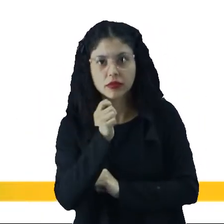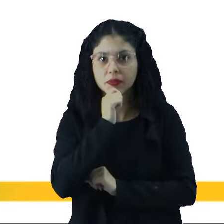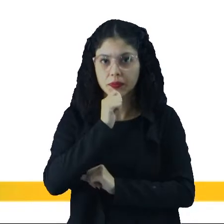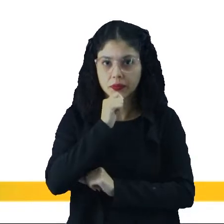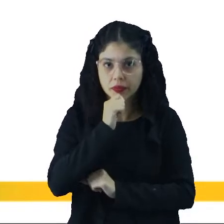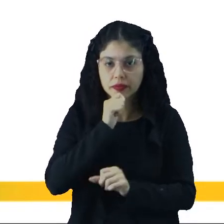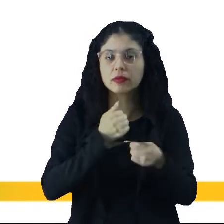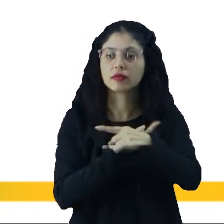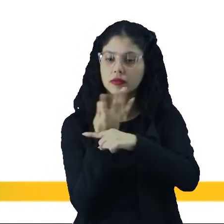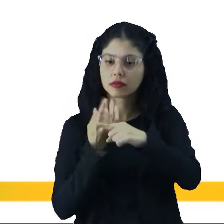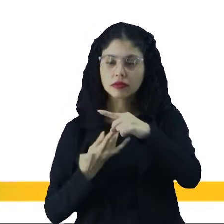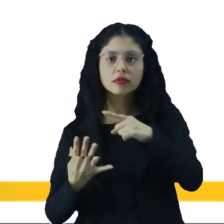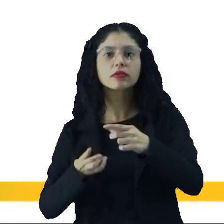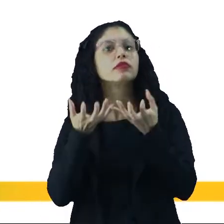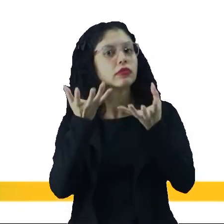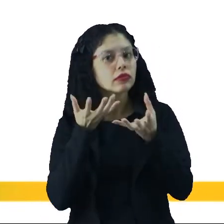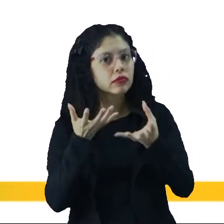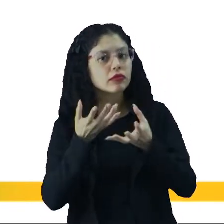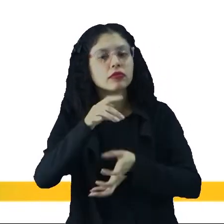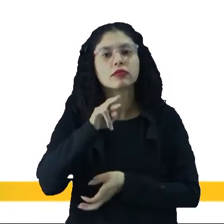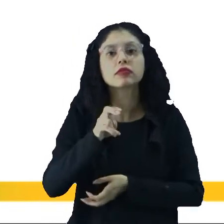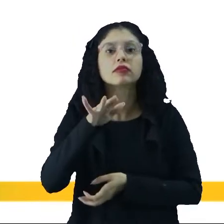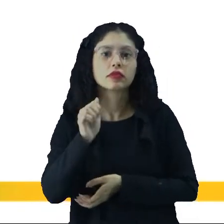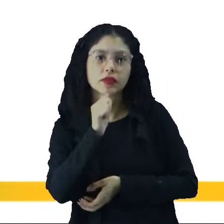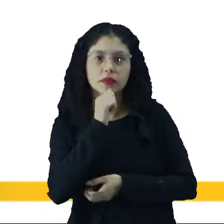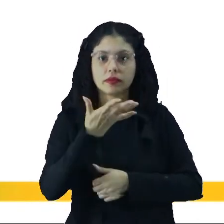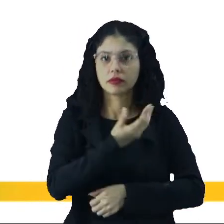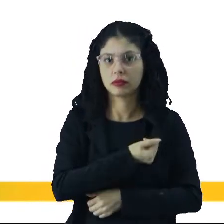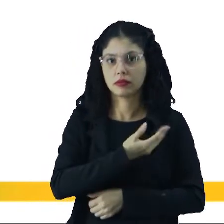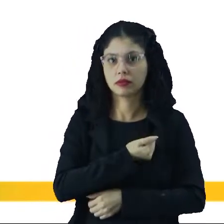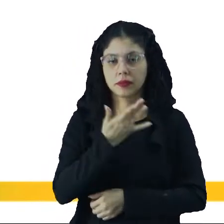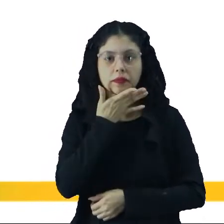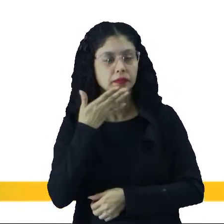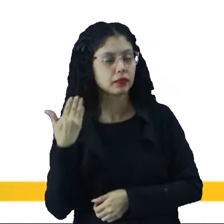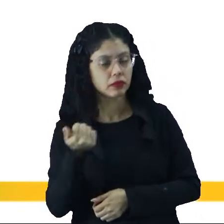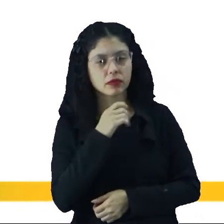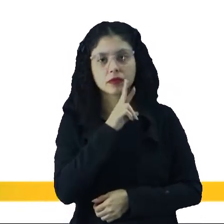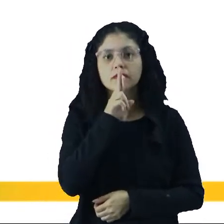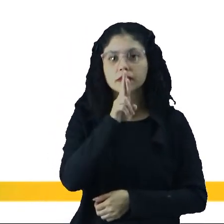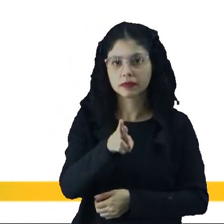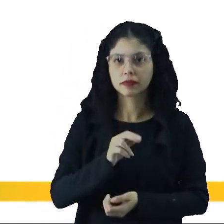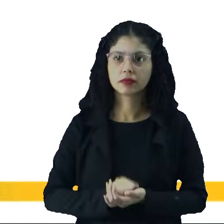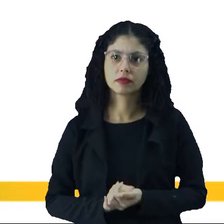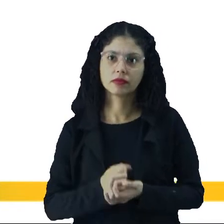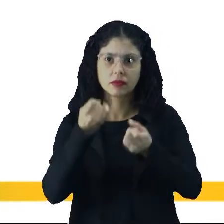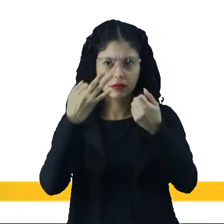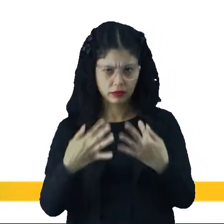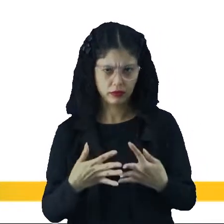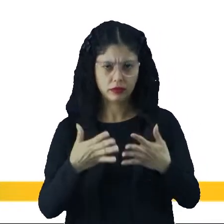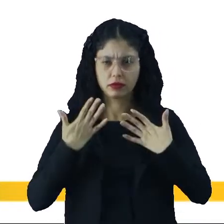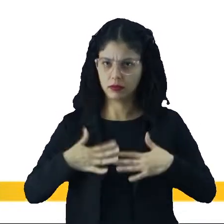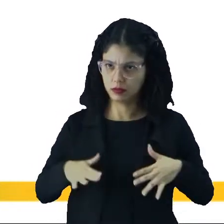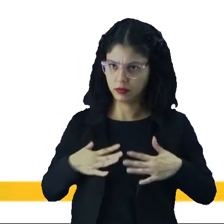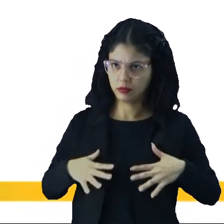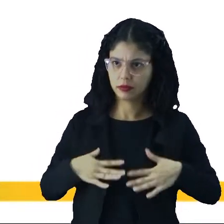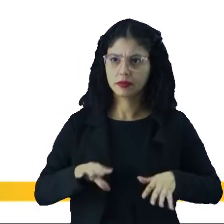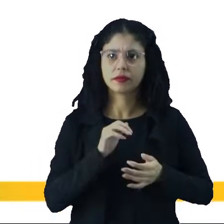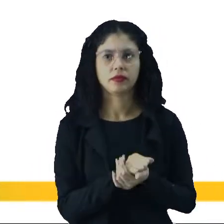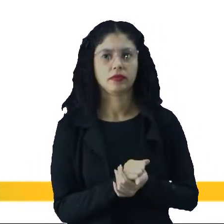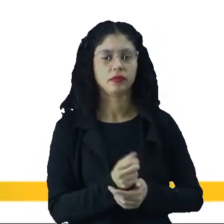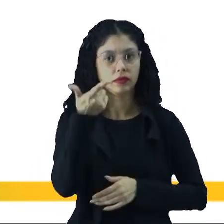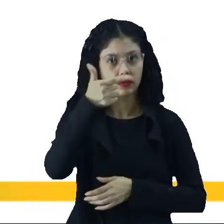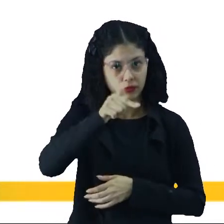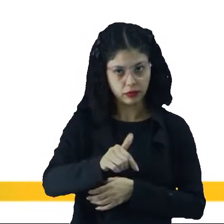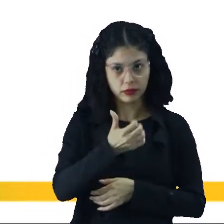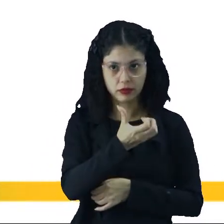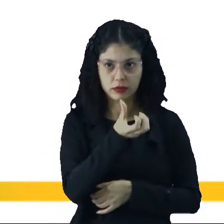de fração. Queremos que a incógnita esteja no numerador para facilitar os cálculos. Então, vamos explicar isso aqui com calma. Eu vou